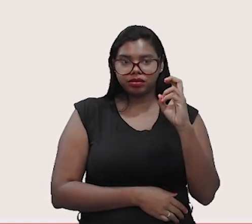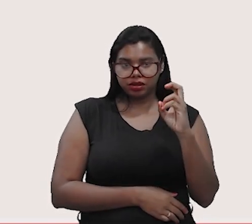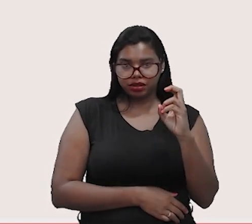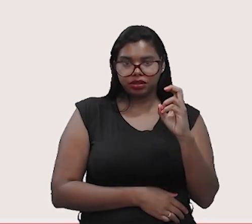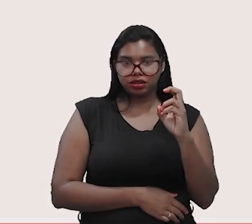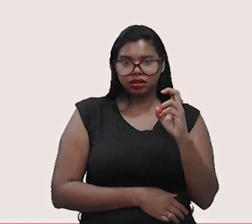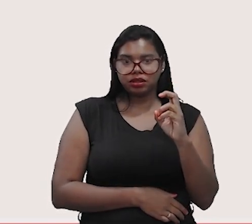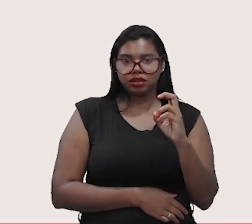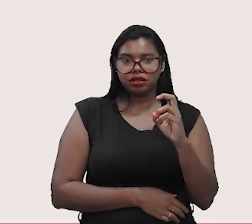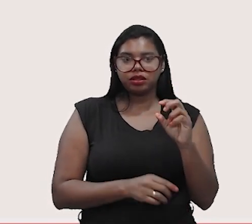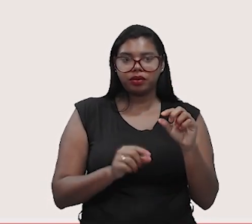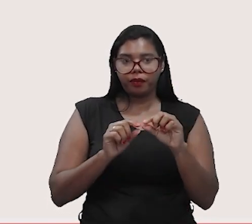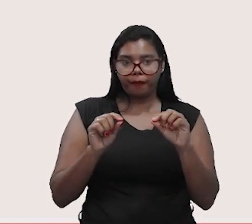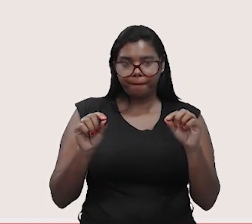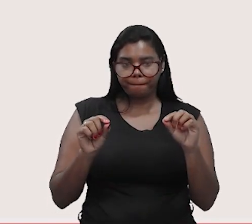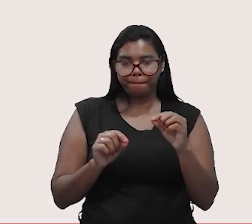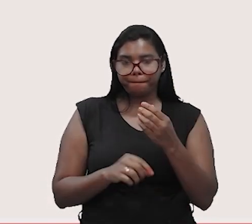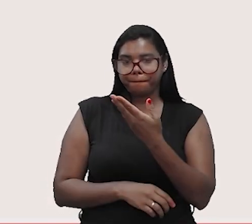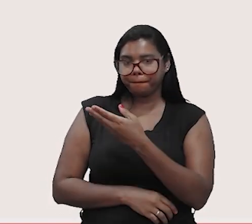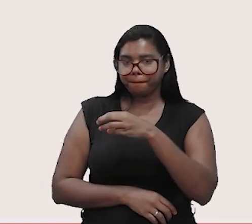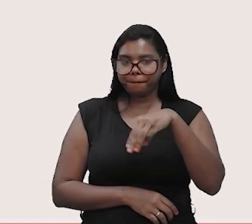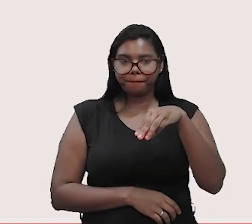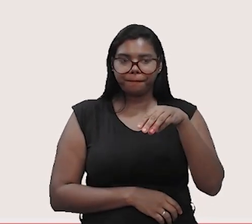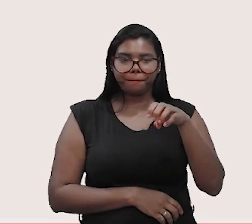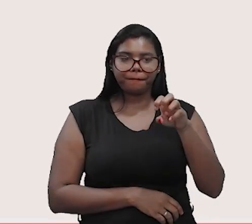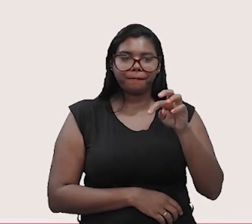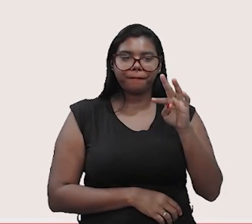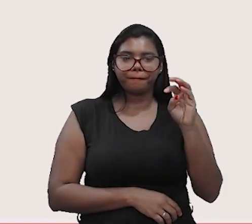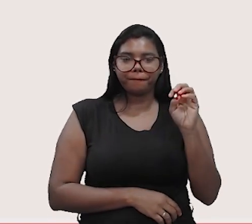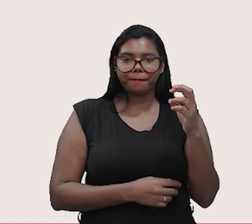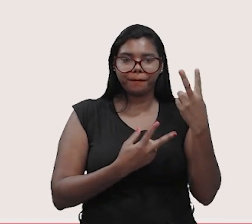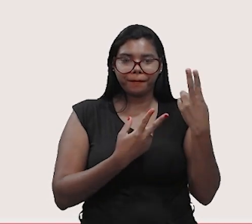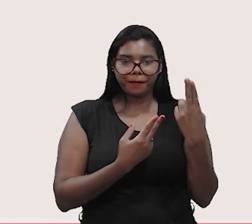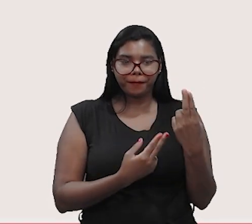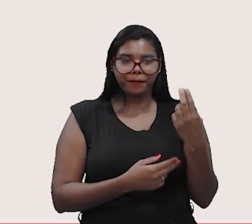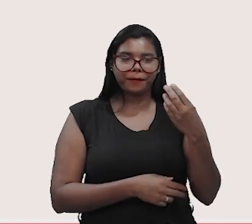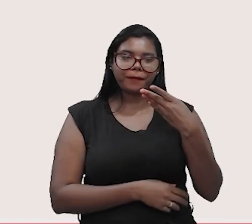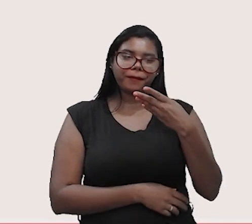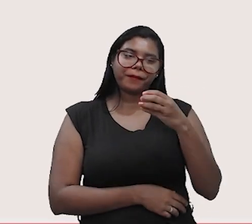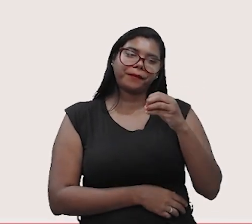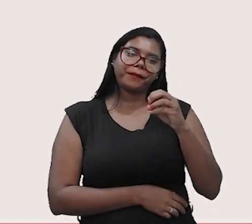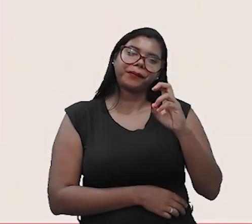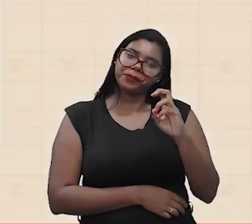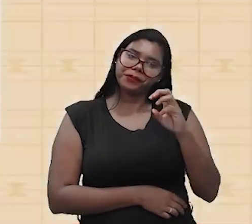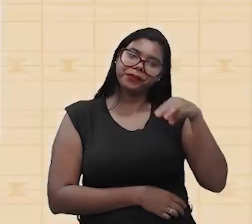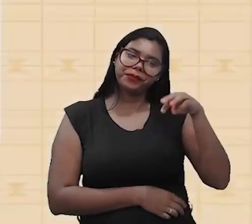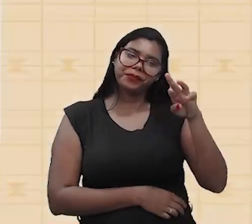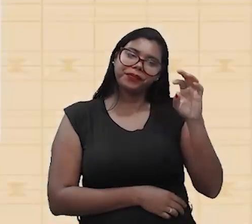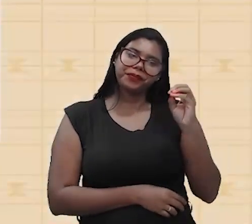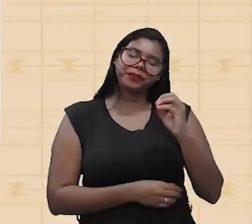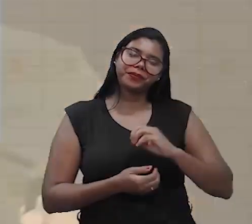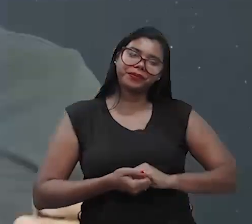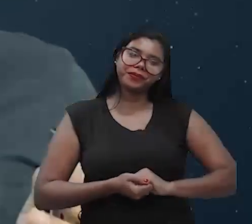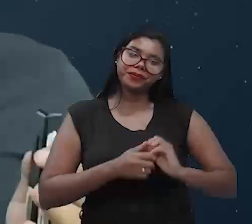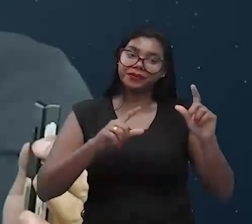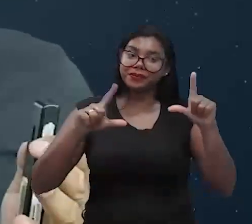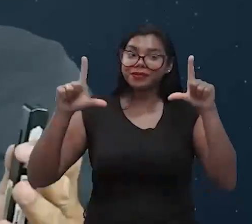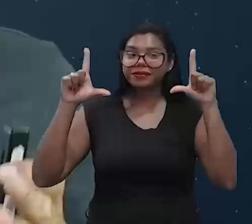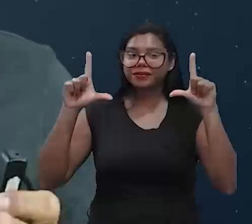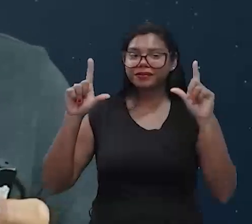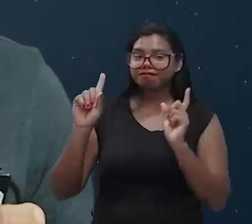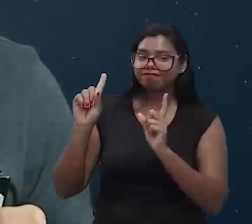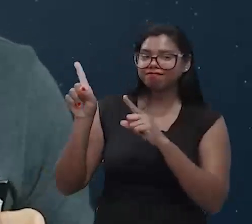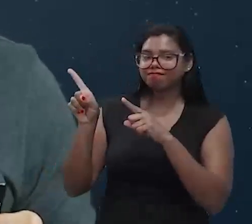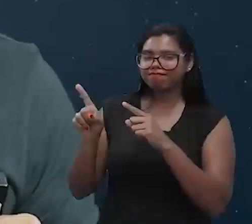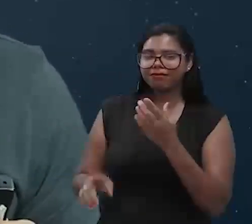metros. Então, o y no vértice igual a 405 metros. Robertão, conta para mim. Então, você tem que ter